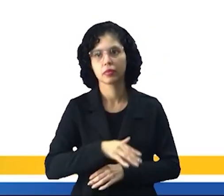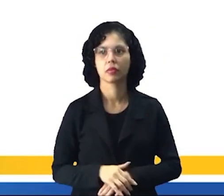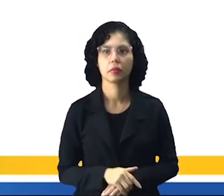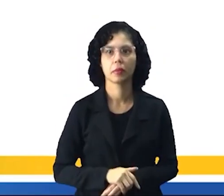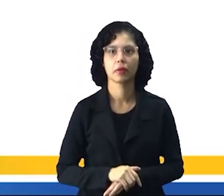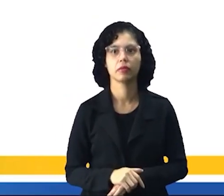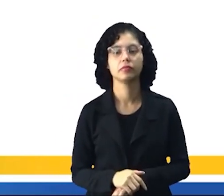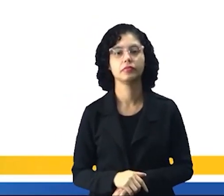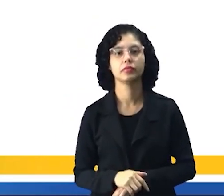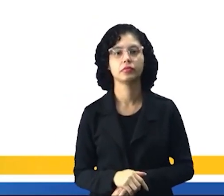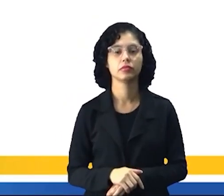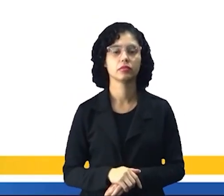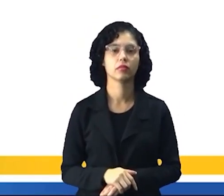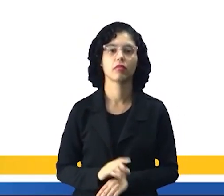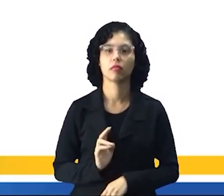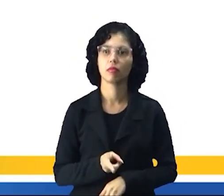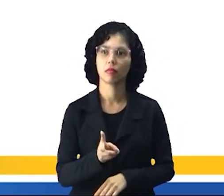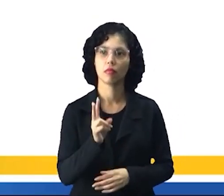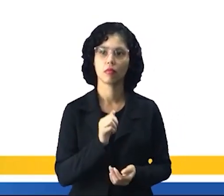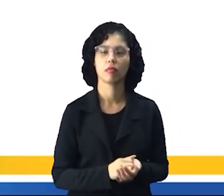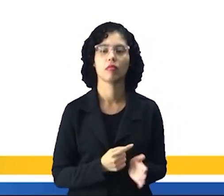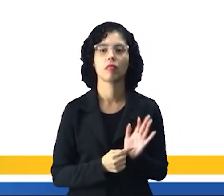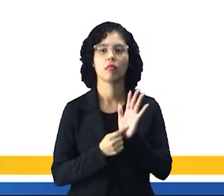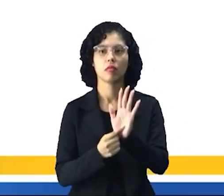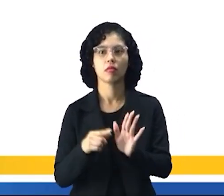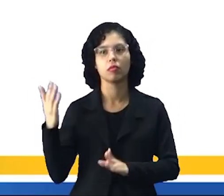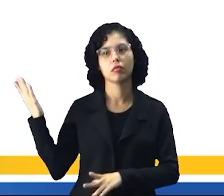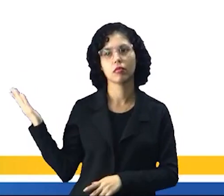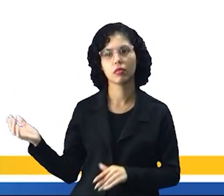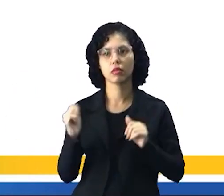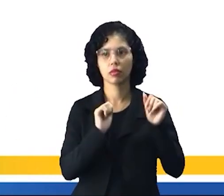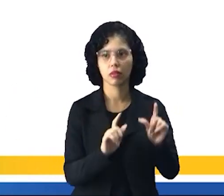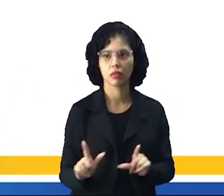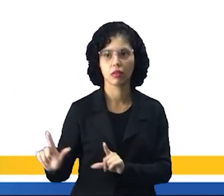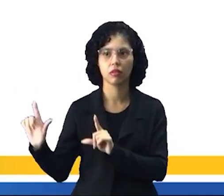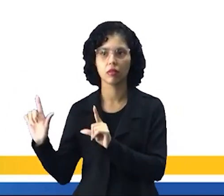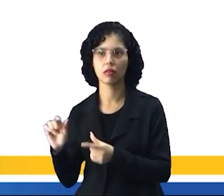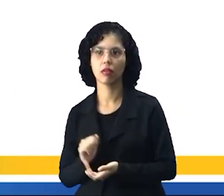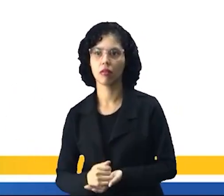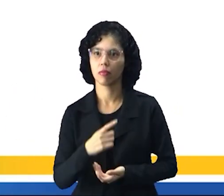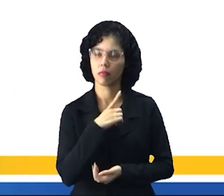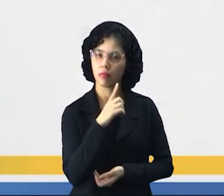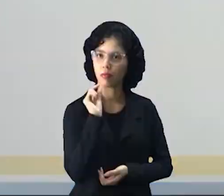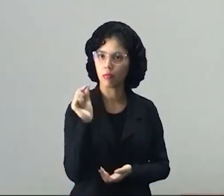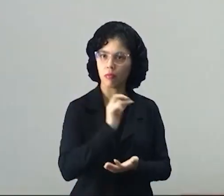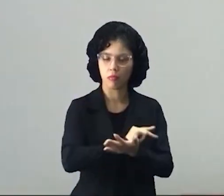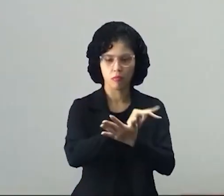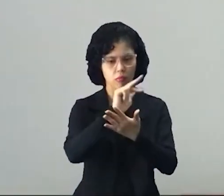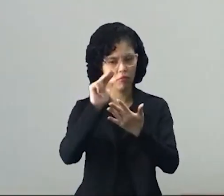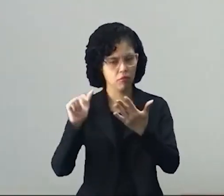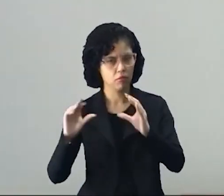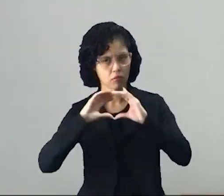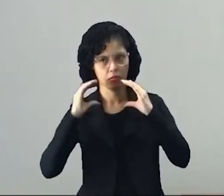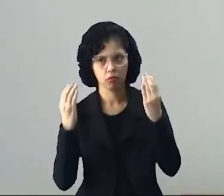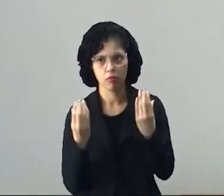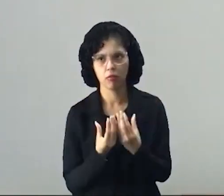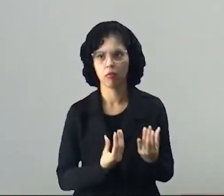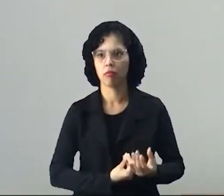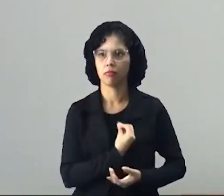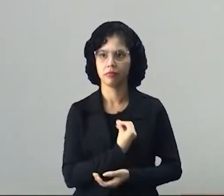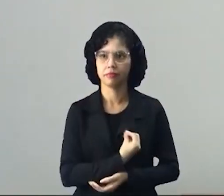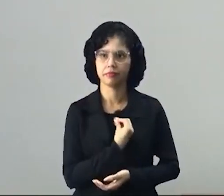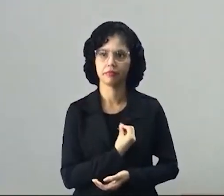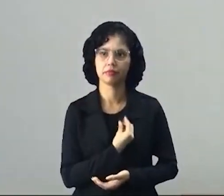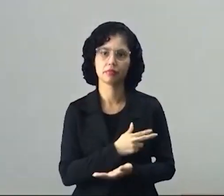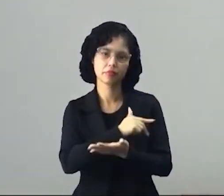ok? Então, a gente avançando também aqui, mostro o slide para vocês, é o seguinte, nós temos vários seres vivos, nós temos milhões